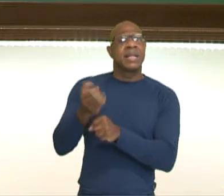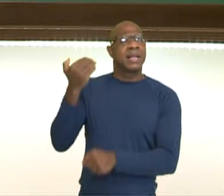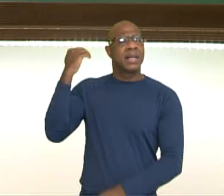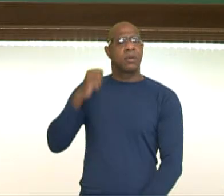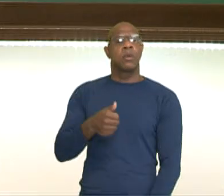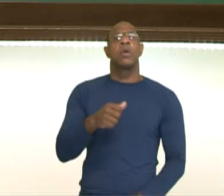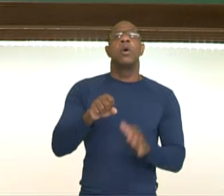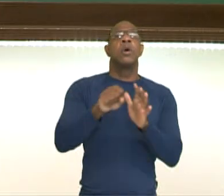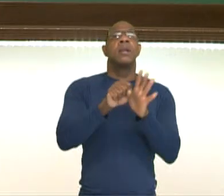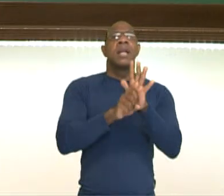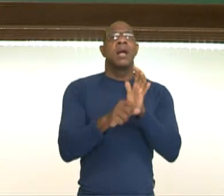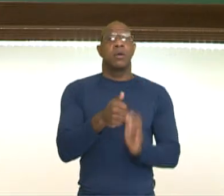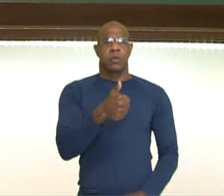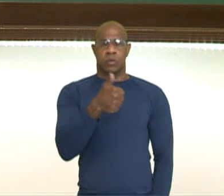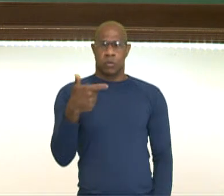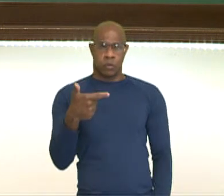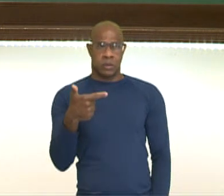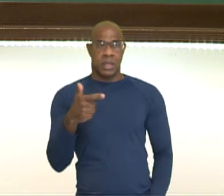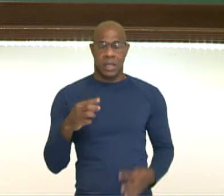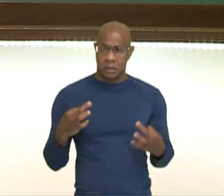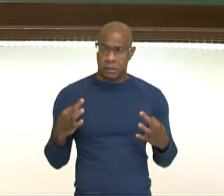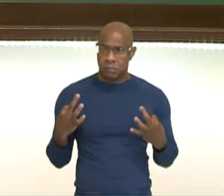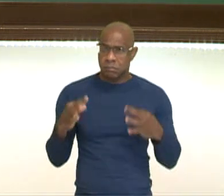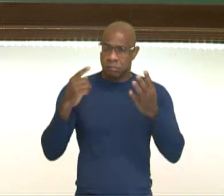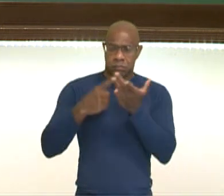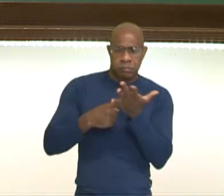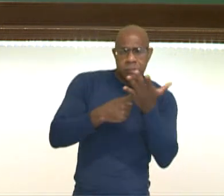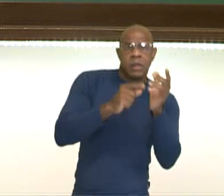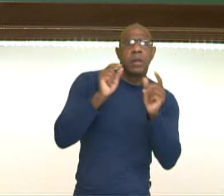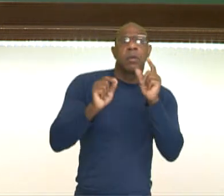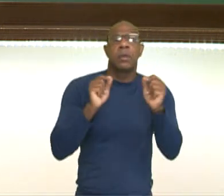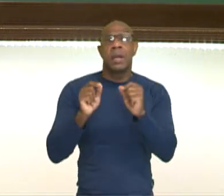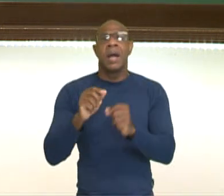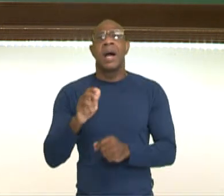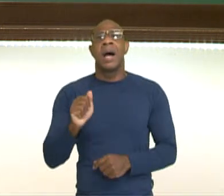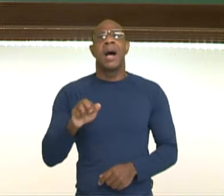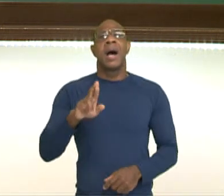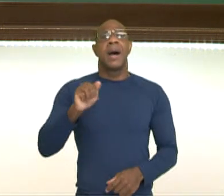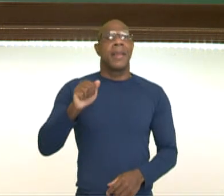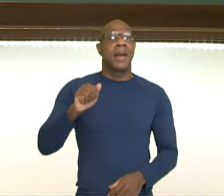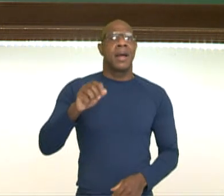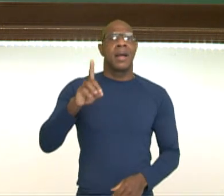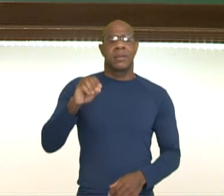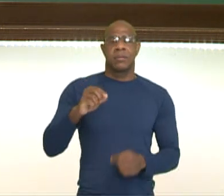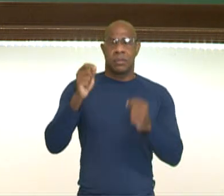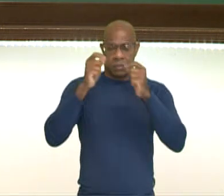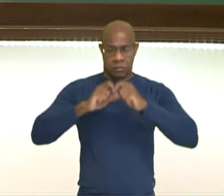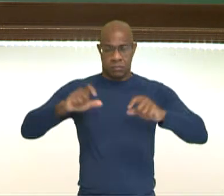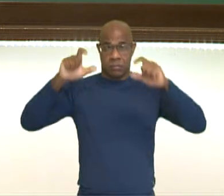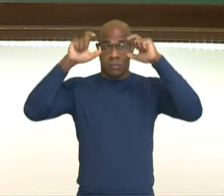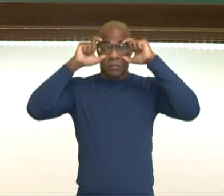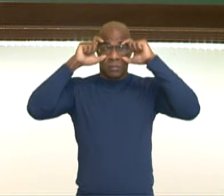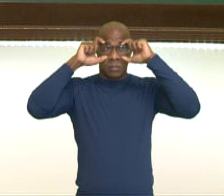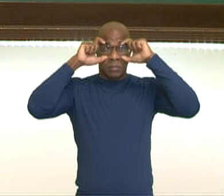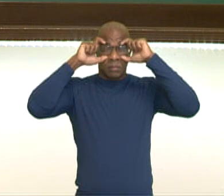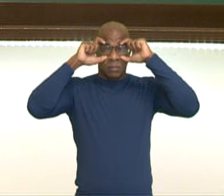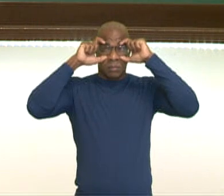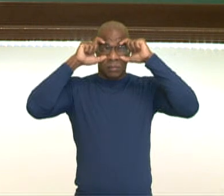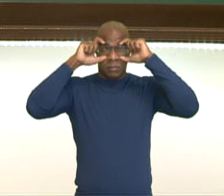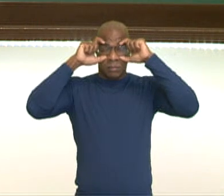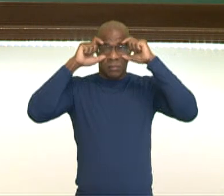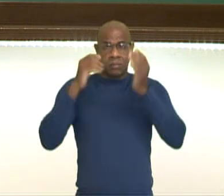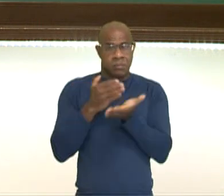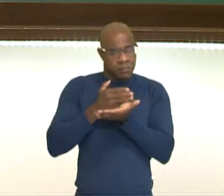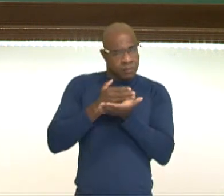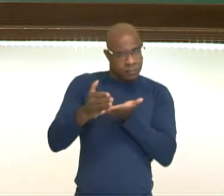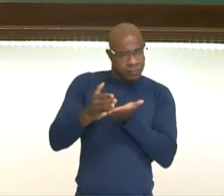por exemplo, a tecnologia era o arado, o óculos, né? Se você pegar o